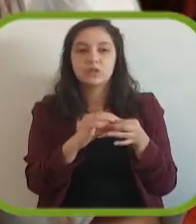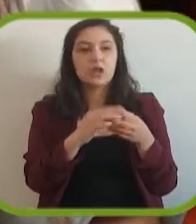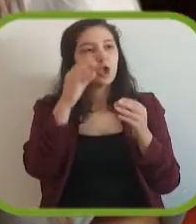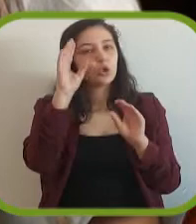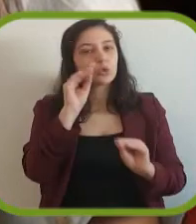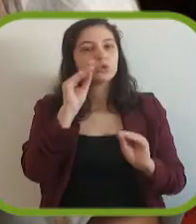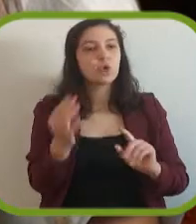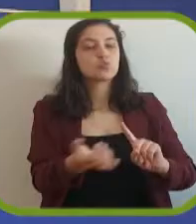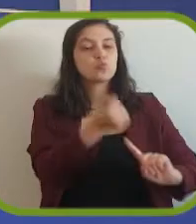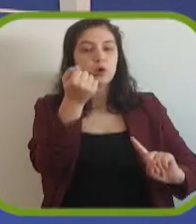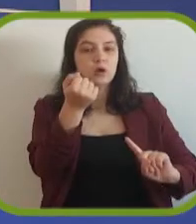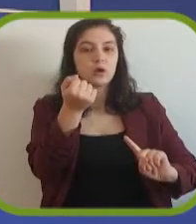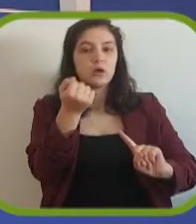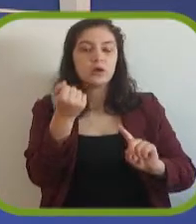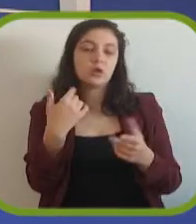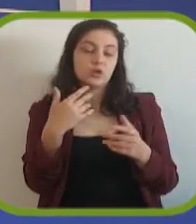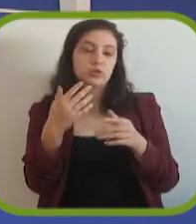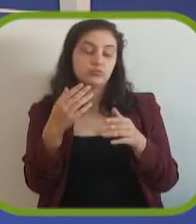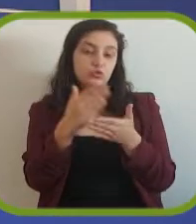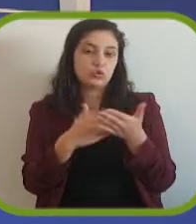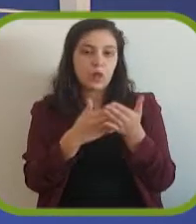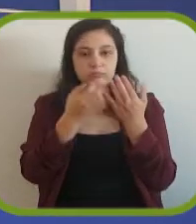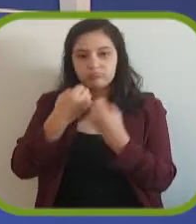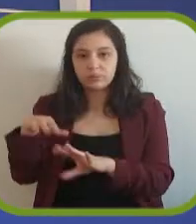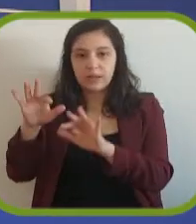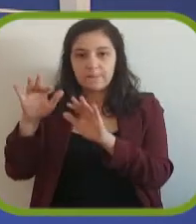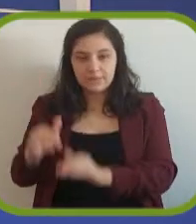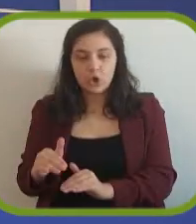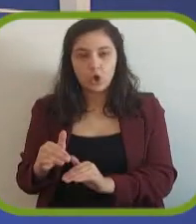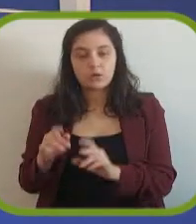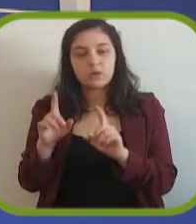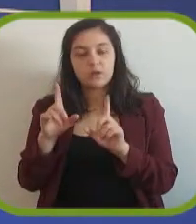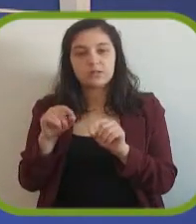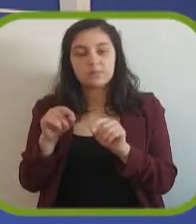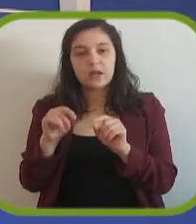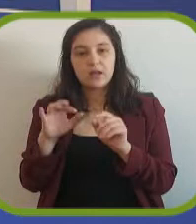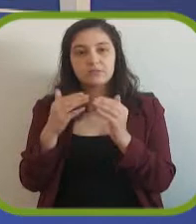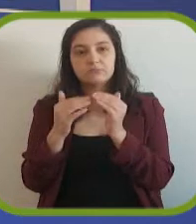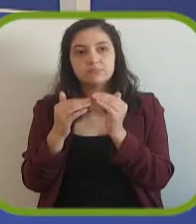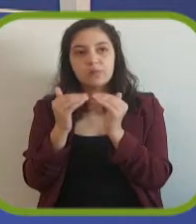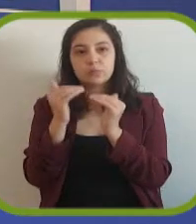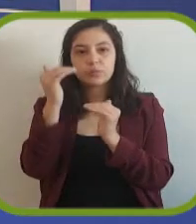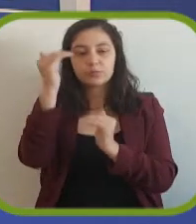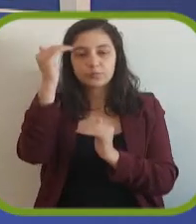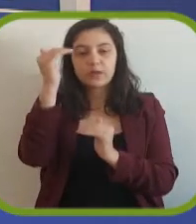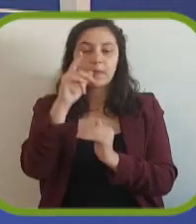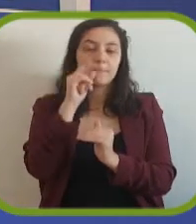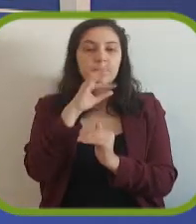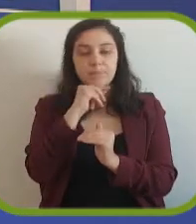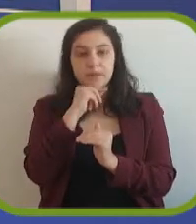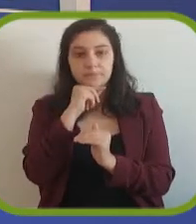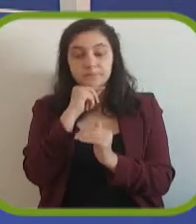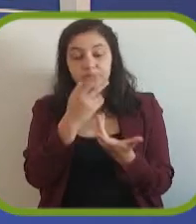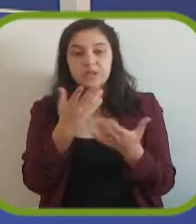maior sucesso educativo, menor abandono escolar e o maior nível de escolaridade por parte dos pais.